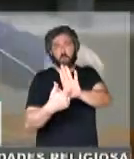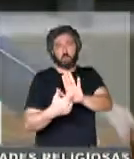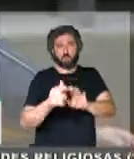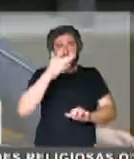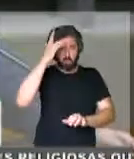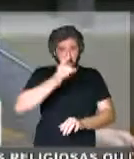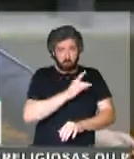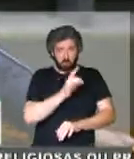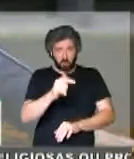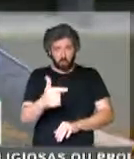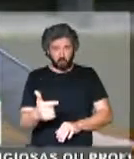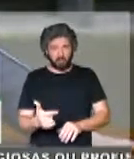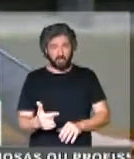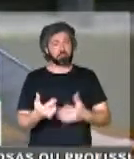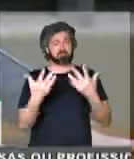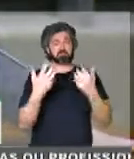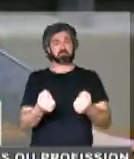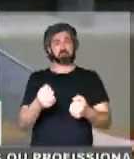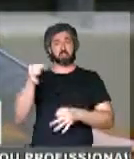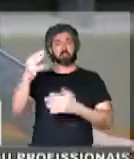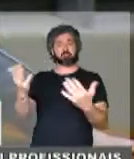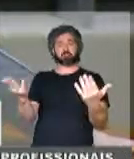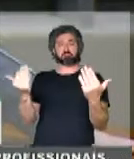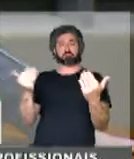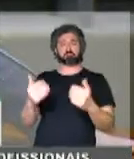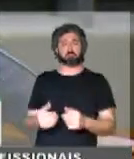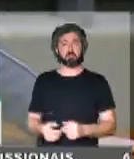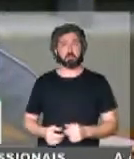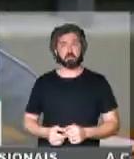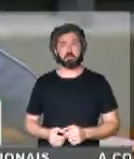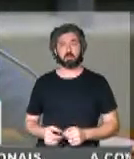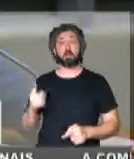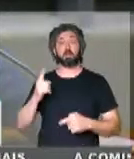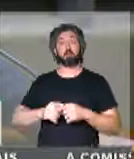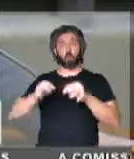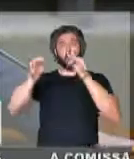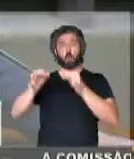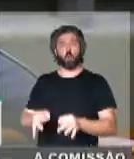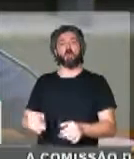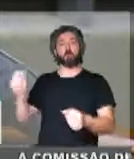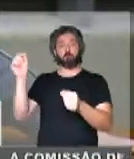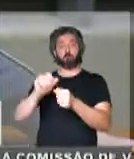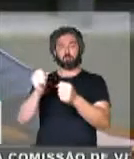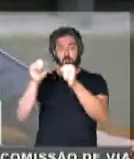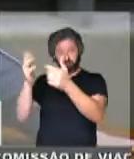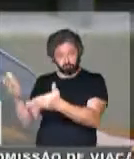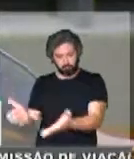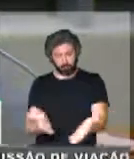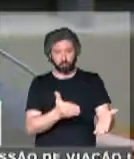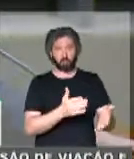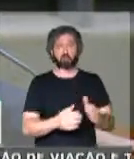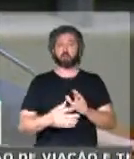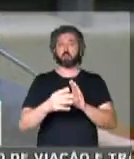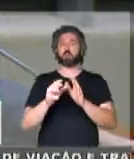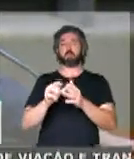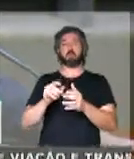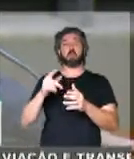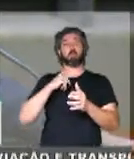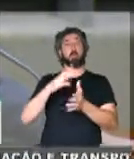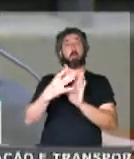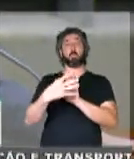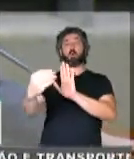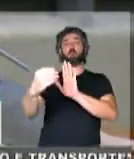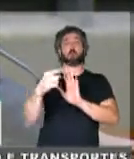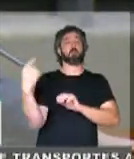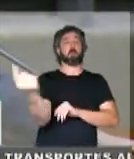têm medo de se submeter à justiça para que o que é correto seja feito de maneira exemplar.